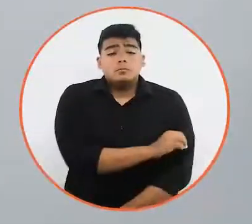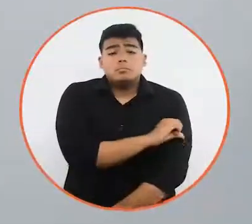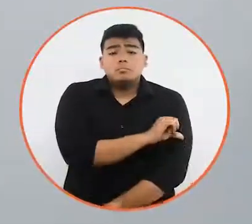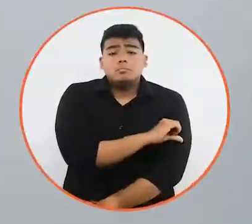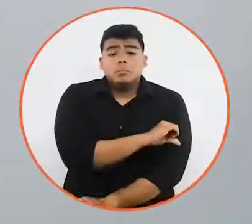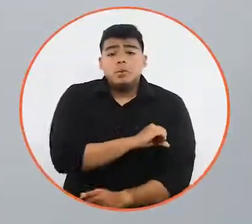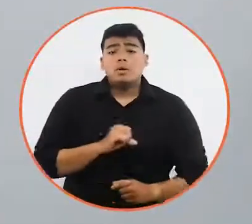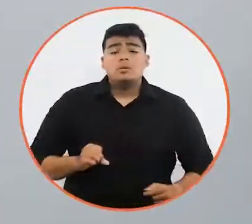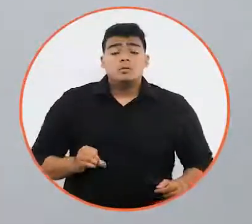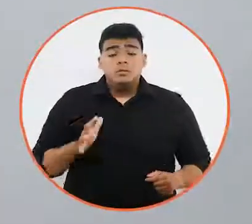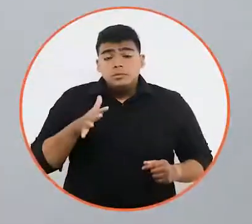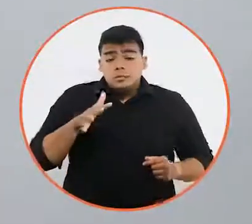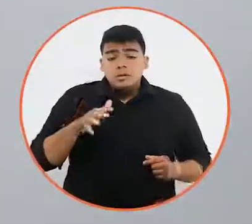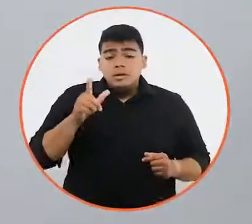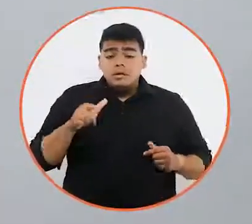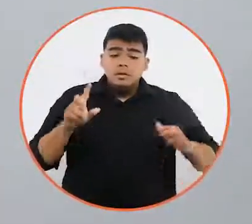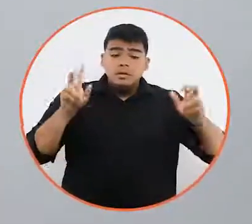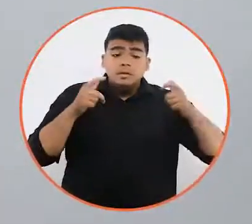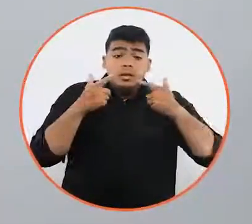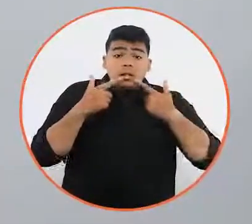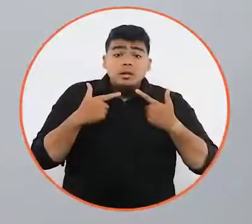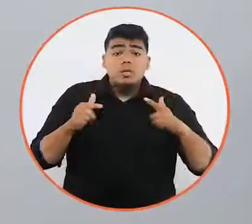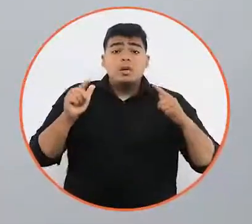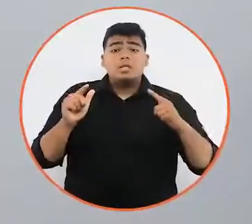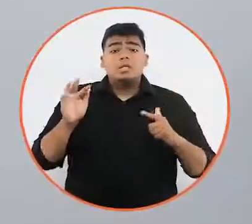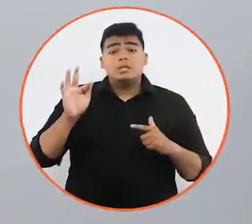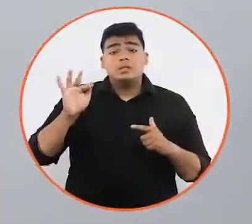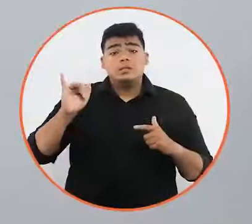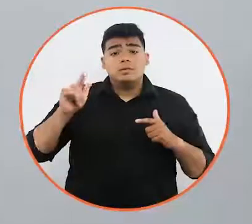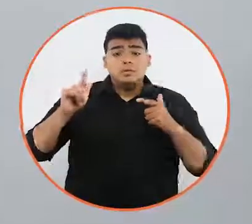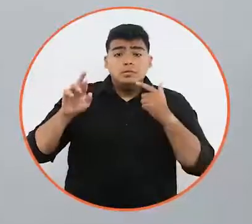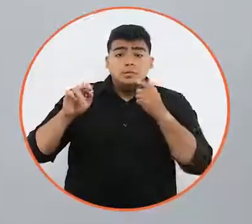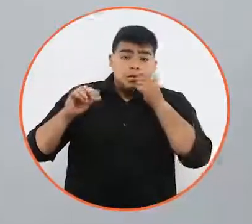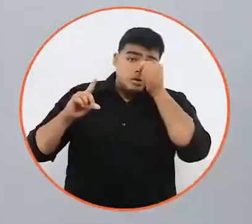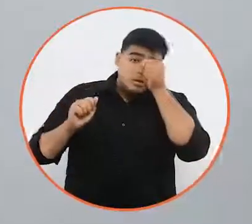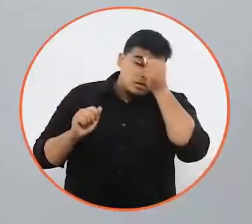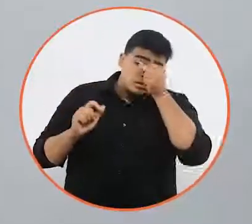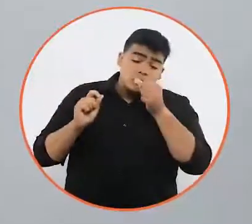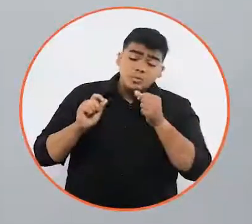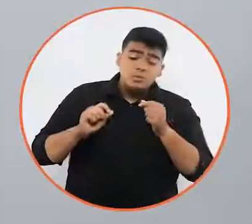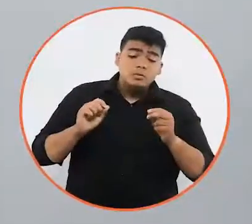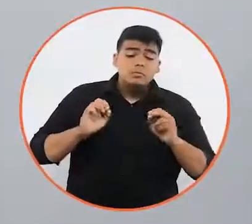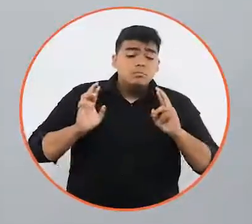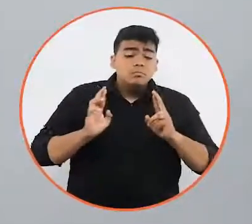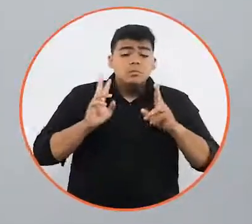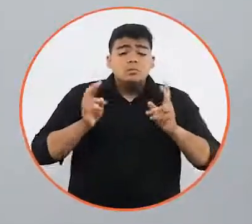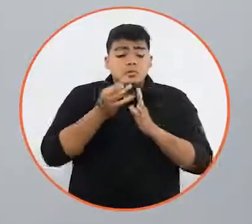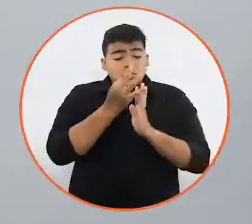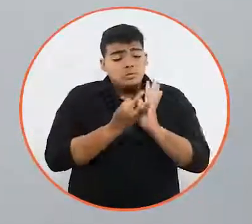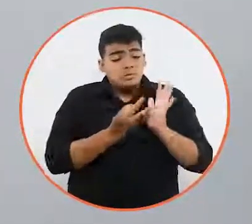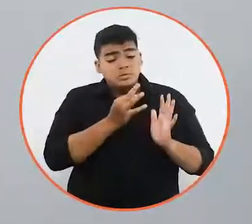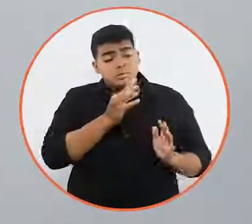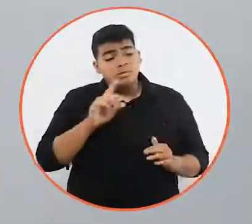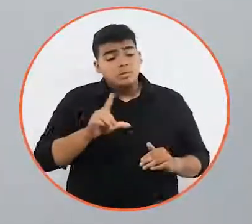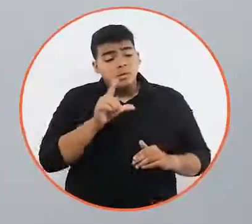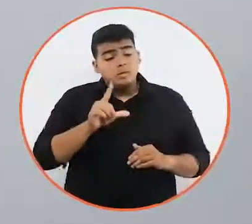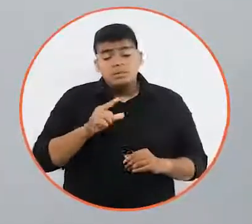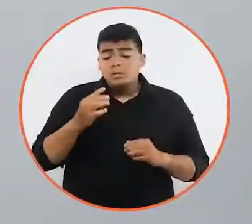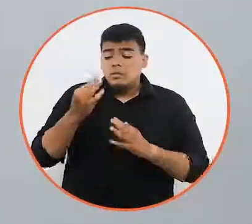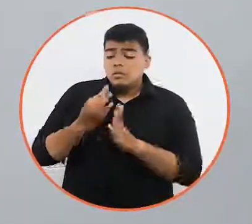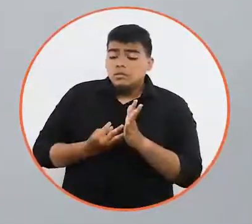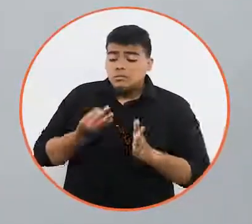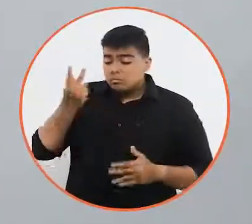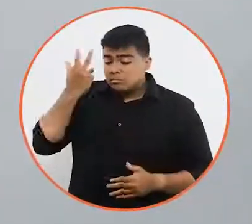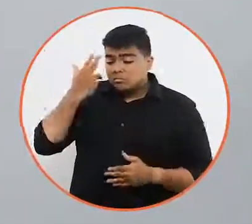fundamental, chamado de linguagem figurada. O que é que diferencia um texto literário de um texto não literário, de um